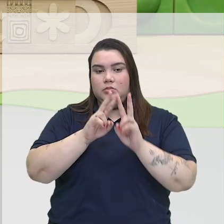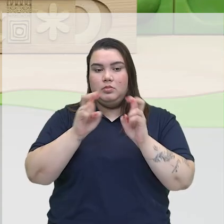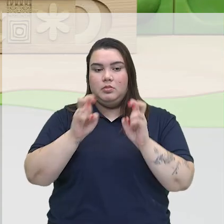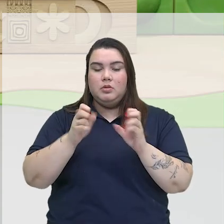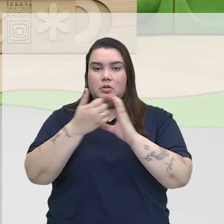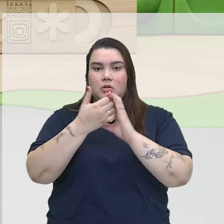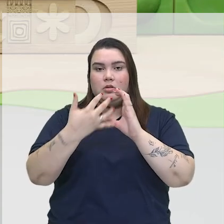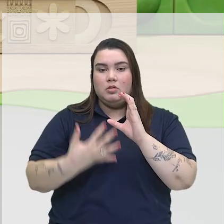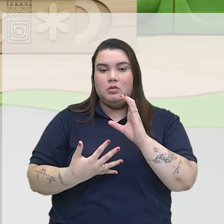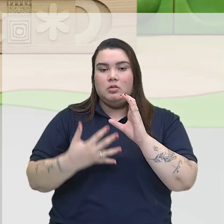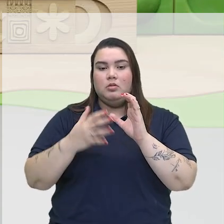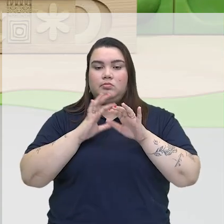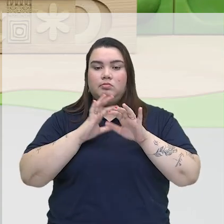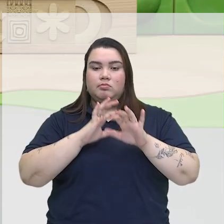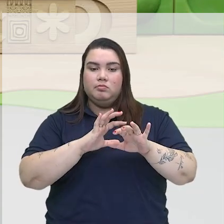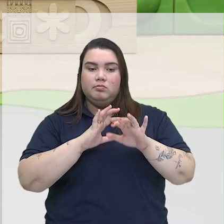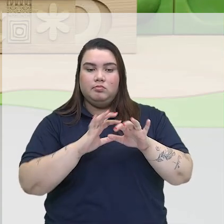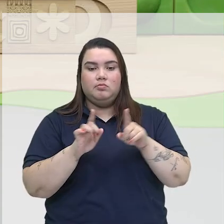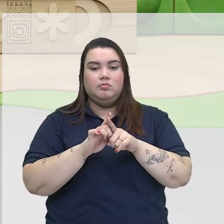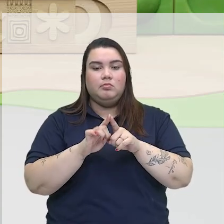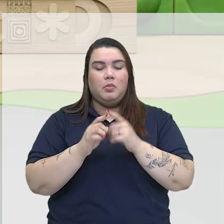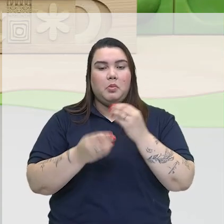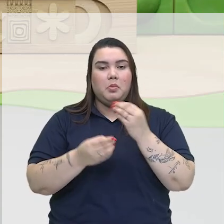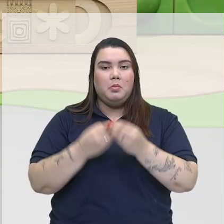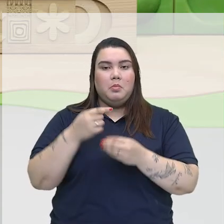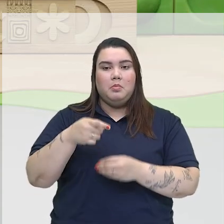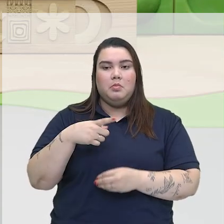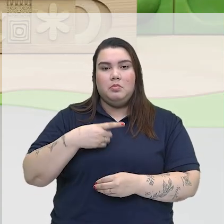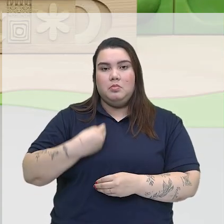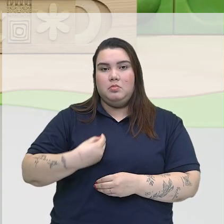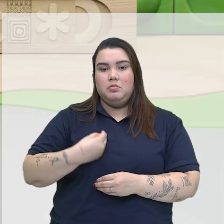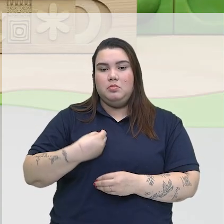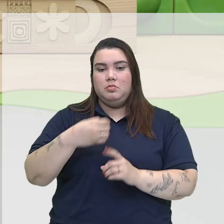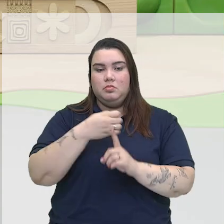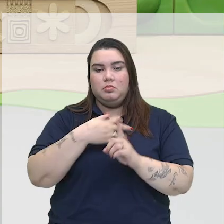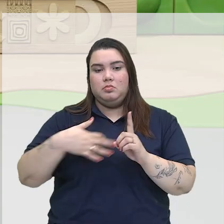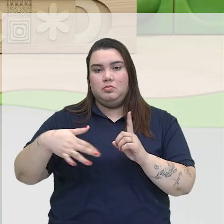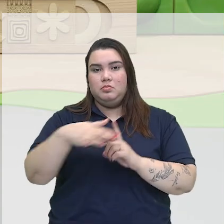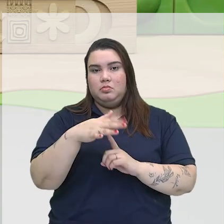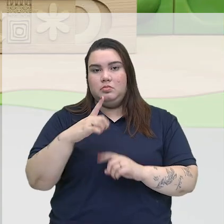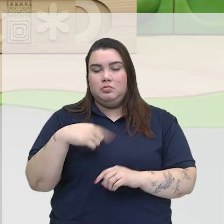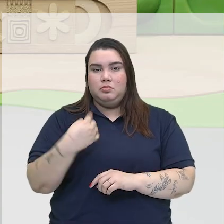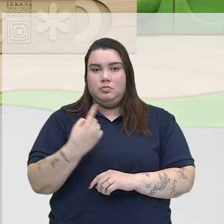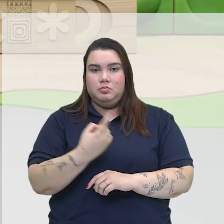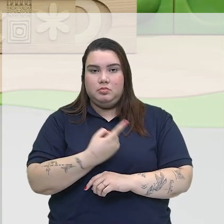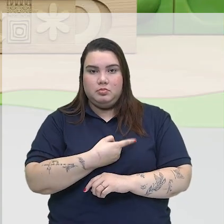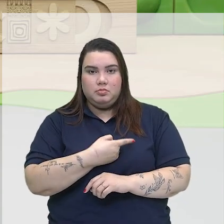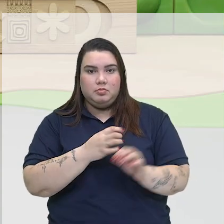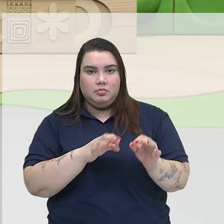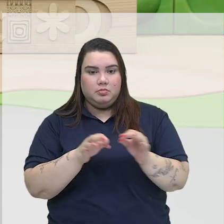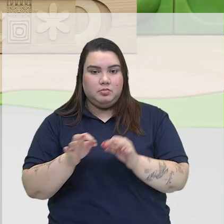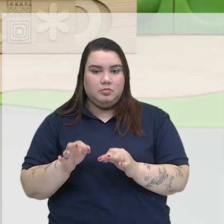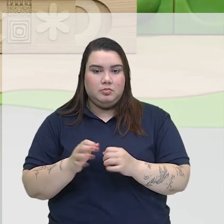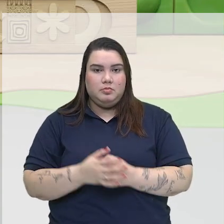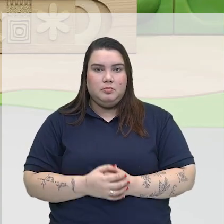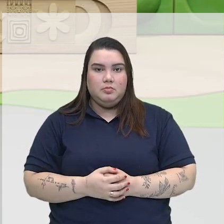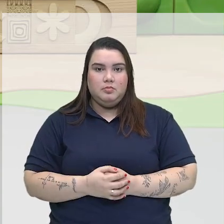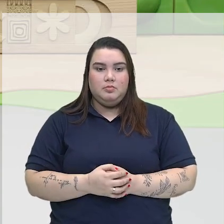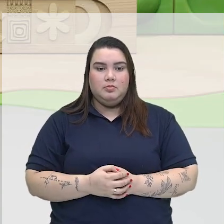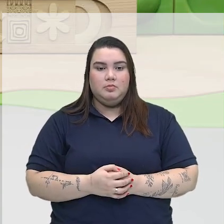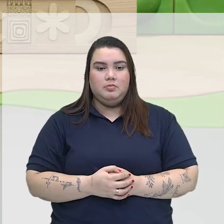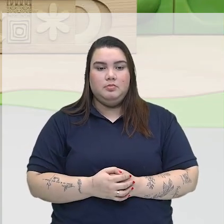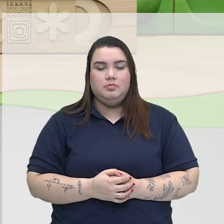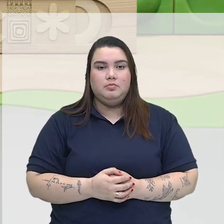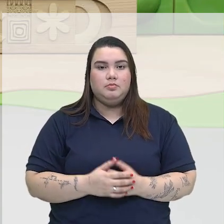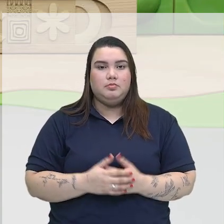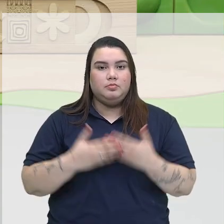sobre suas características, efeito e como elas estão presentes no mundo ao nosso